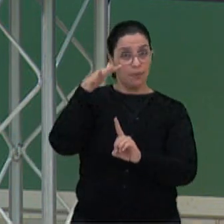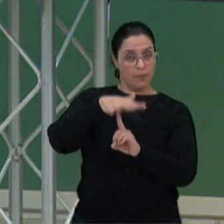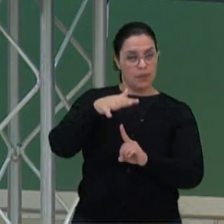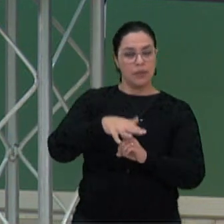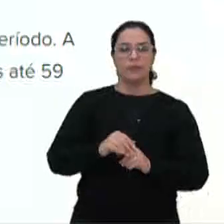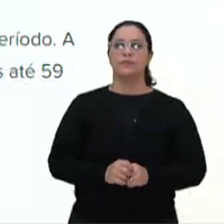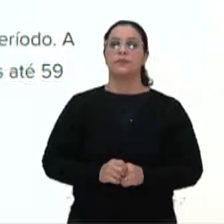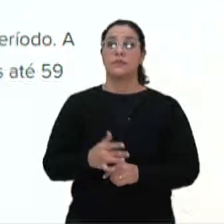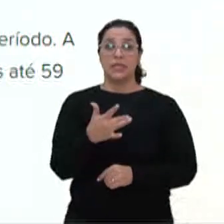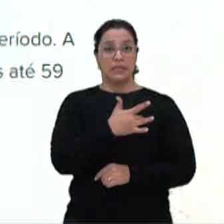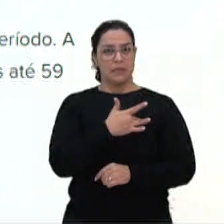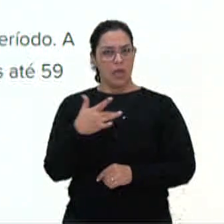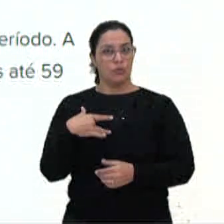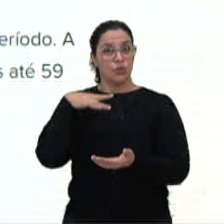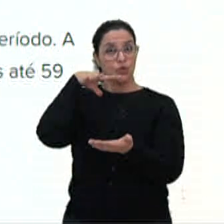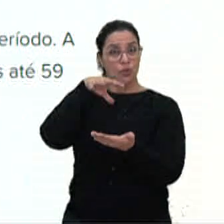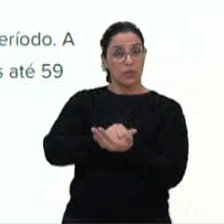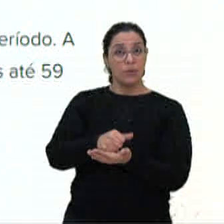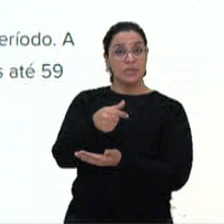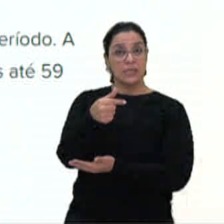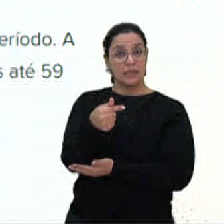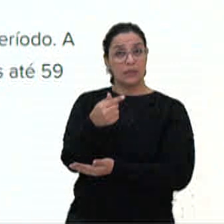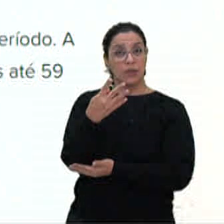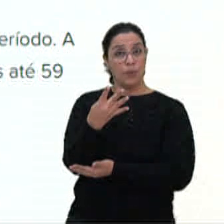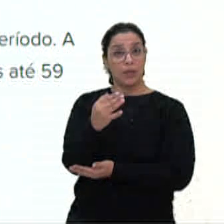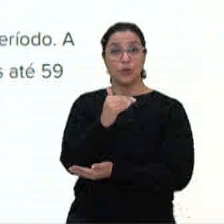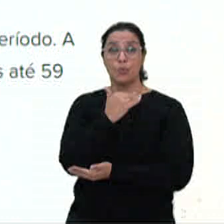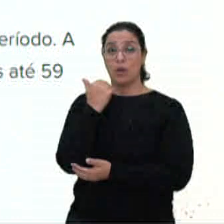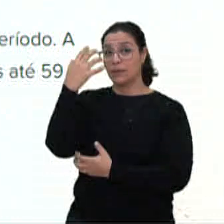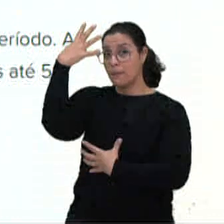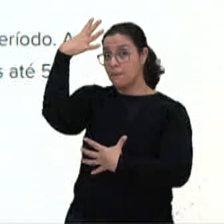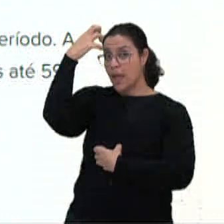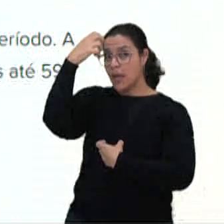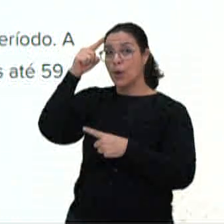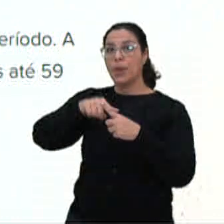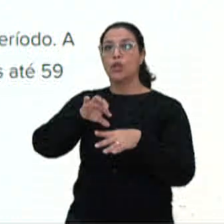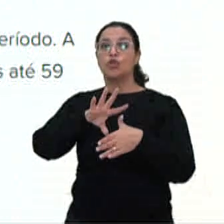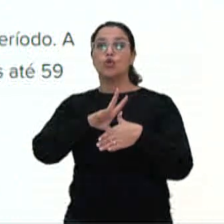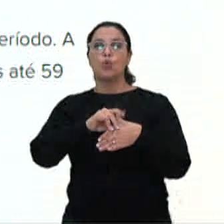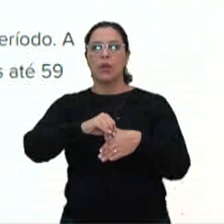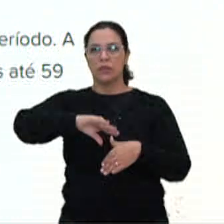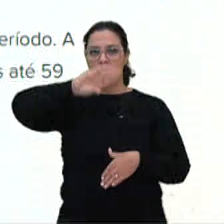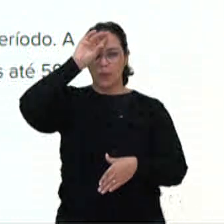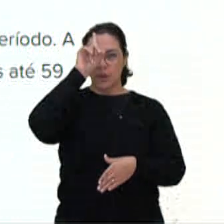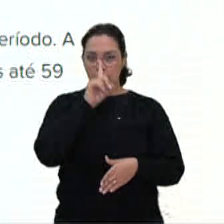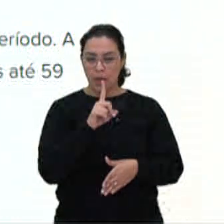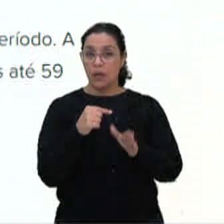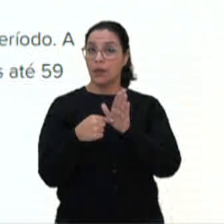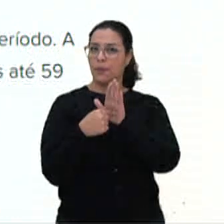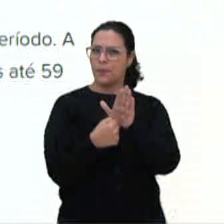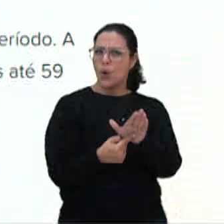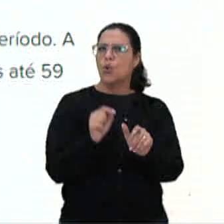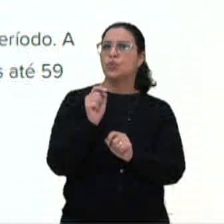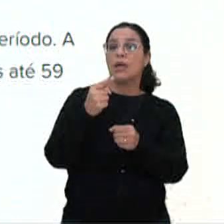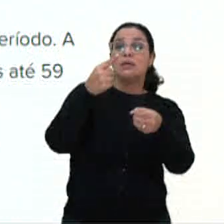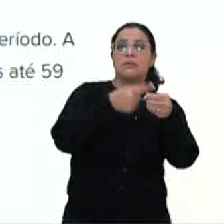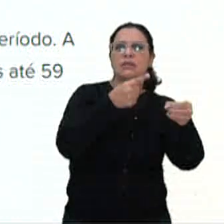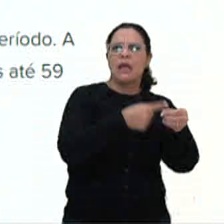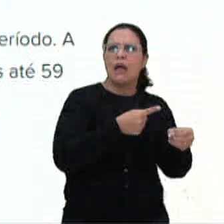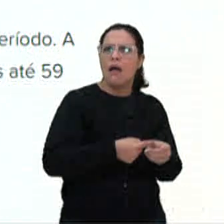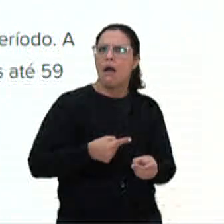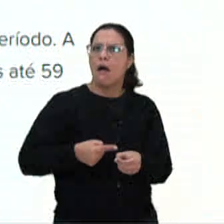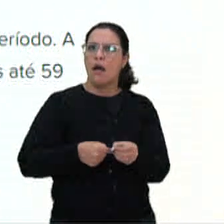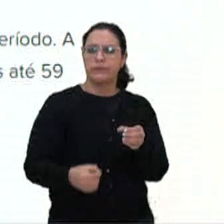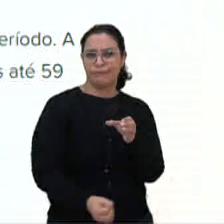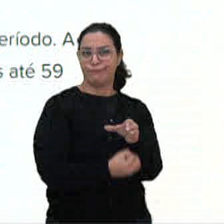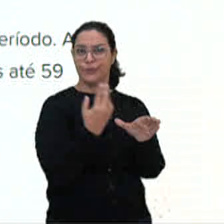Paraná. Saúde registra mais 74 mortes de macacos por febre amarela. E aqui está mostrando para vocês os municípios onde isso